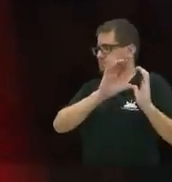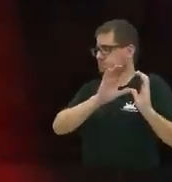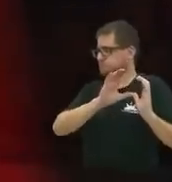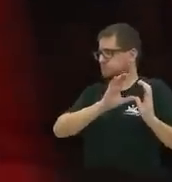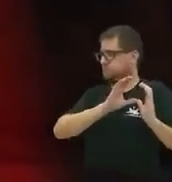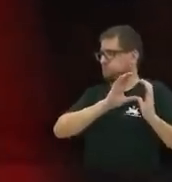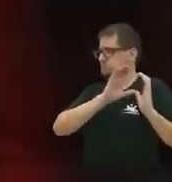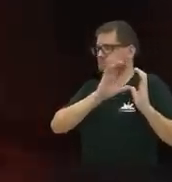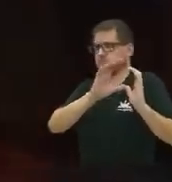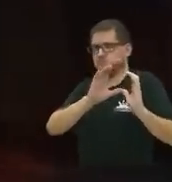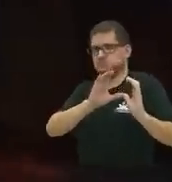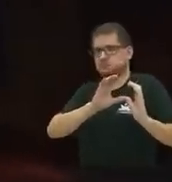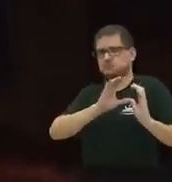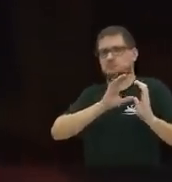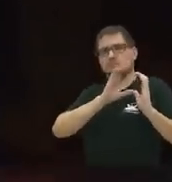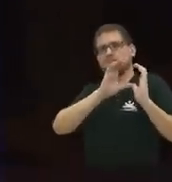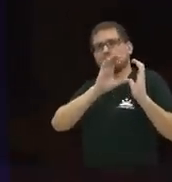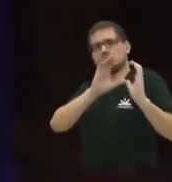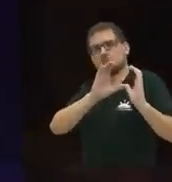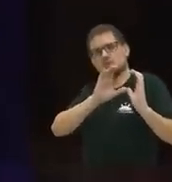Calvário ele